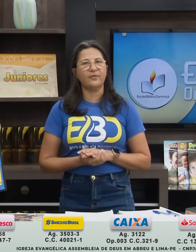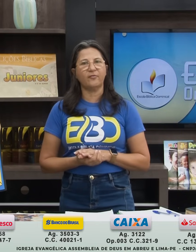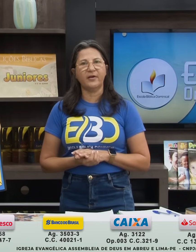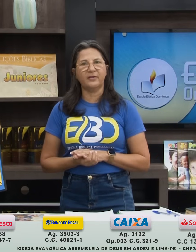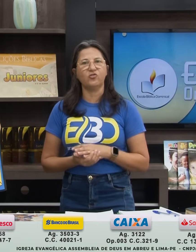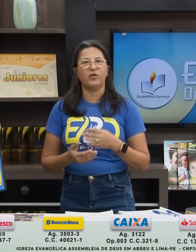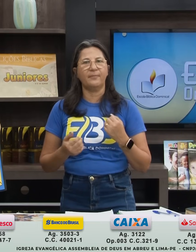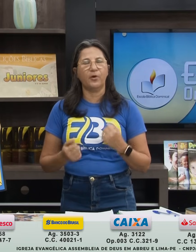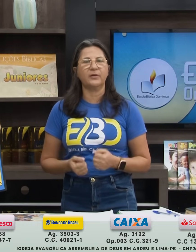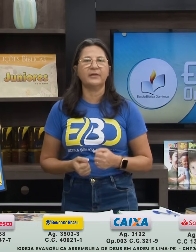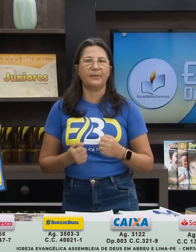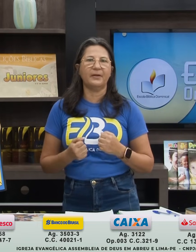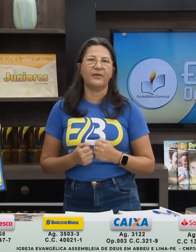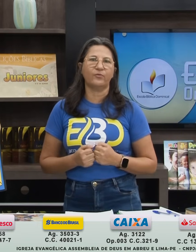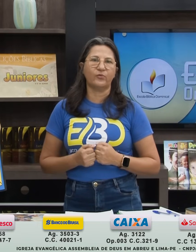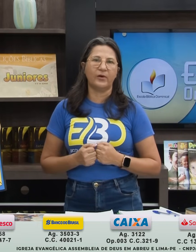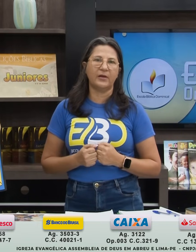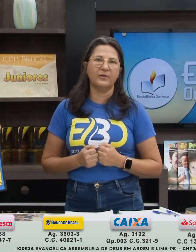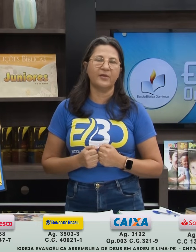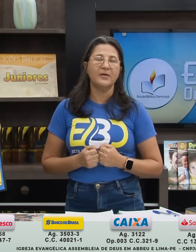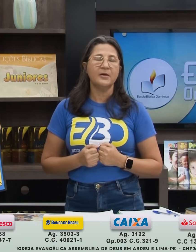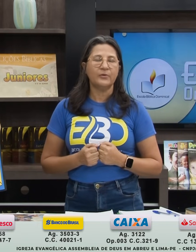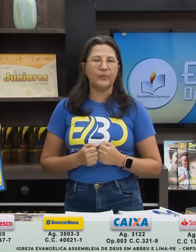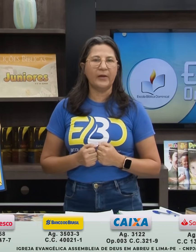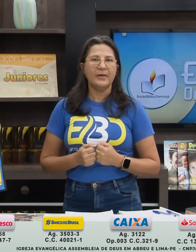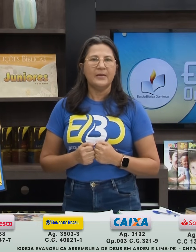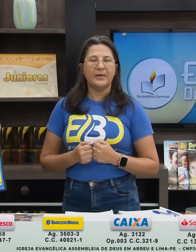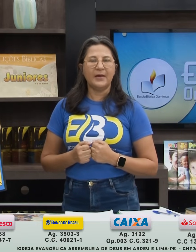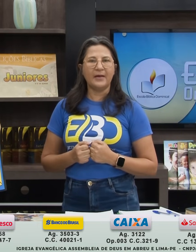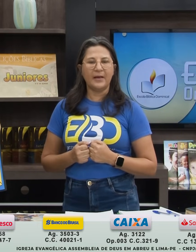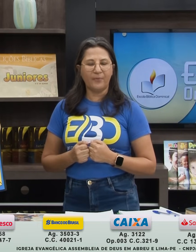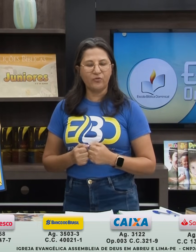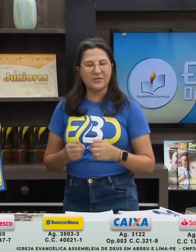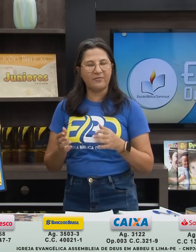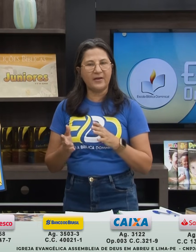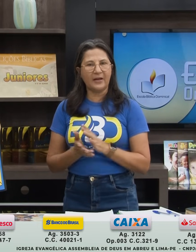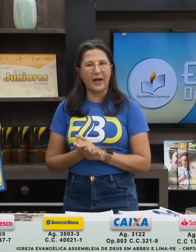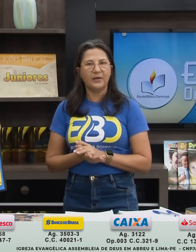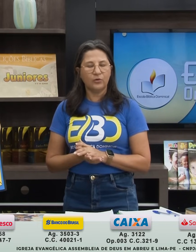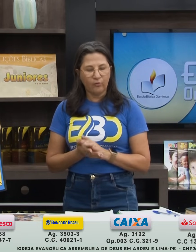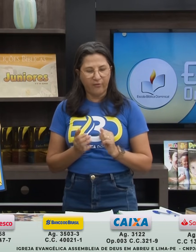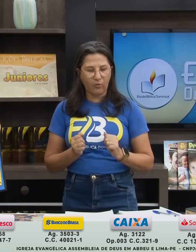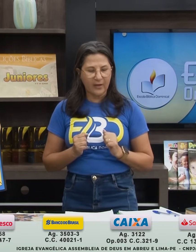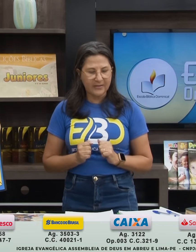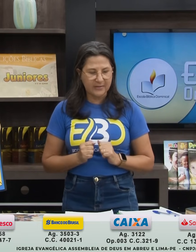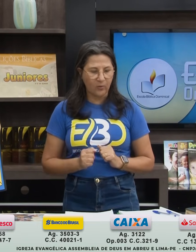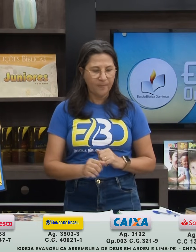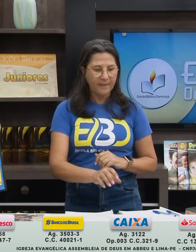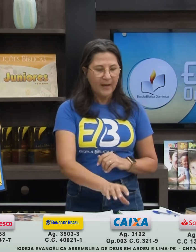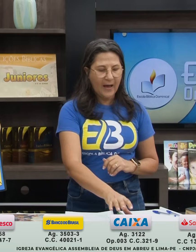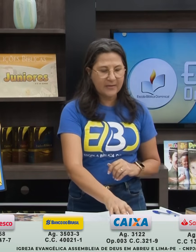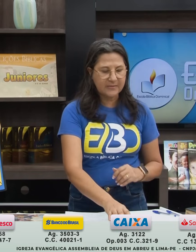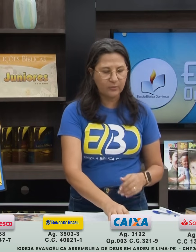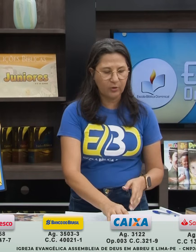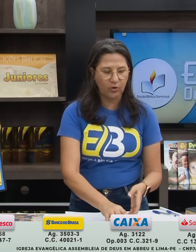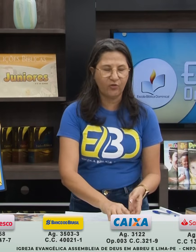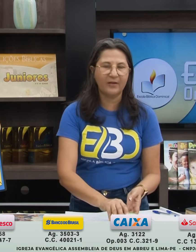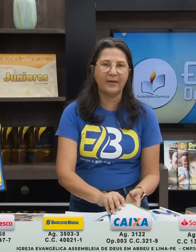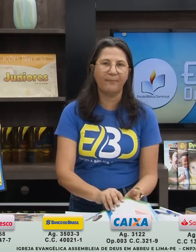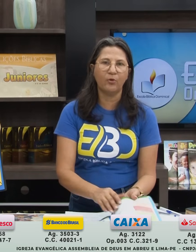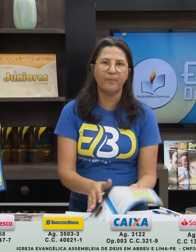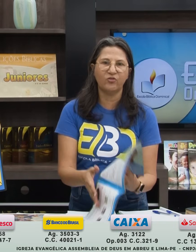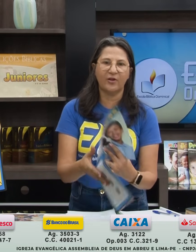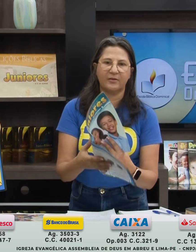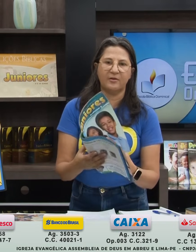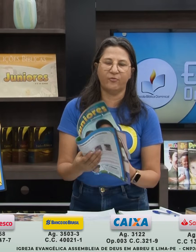recolher as ofertinhas que é importante trabalhar isso com sua criança não é E aí depois você vai entrar no foco da lição a lição de hoje